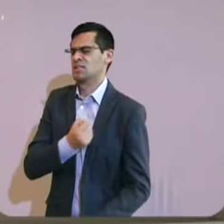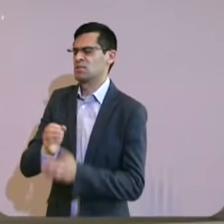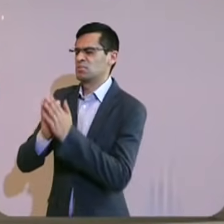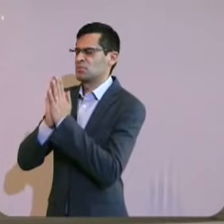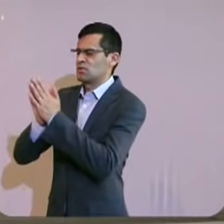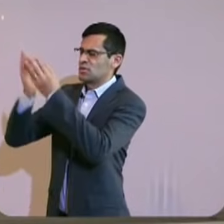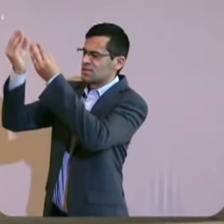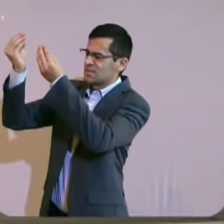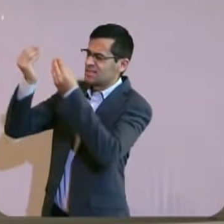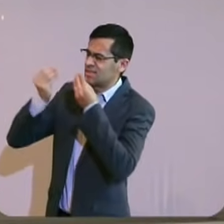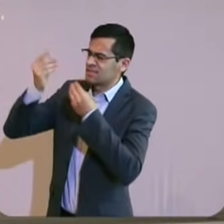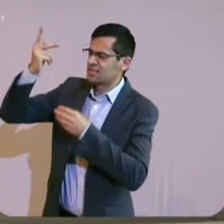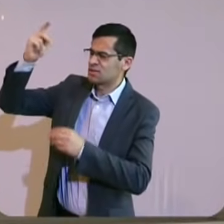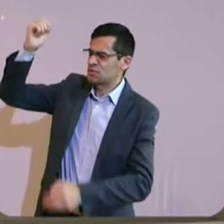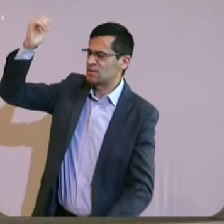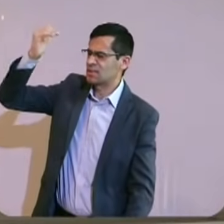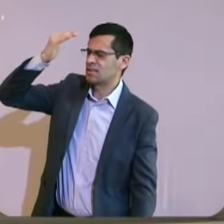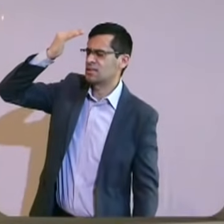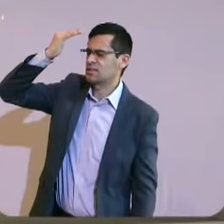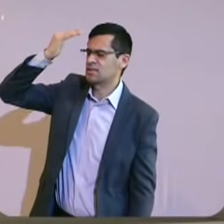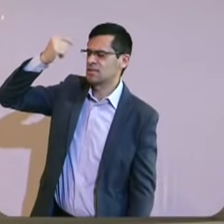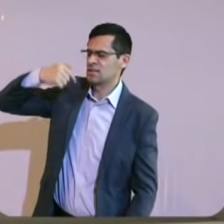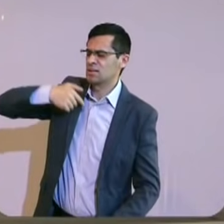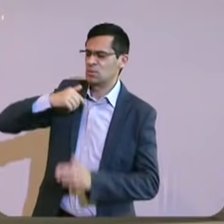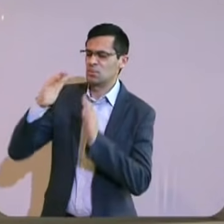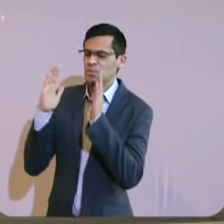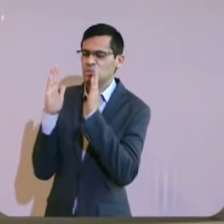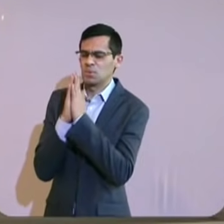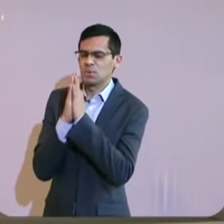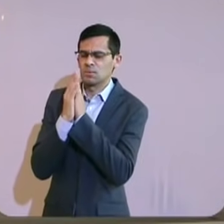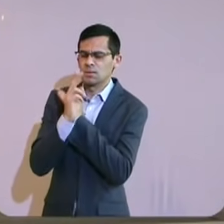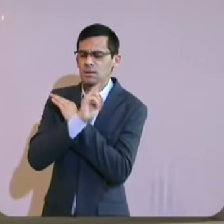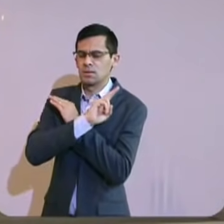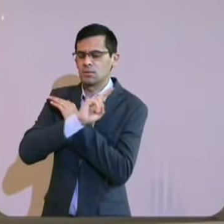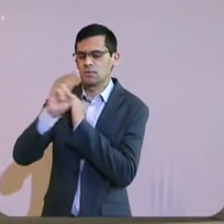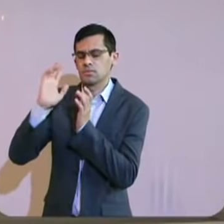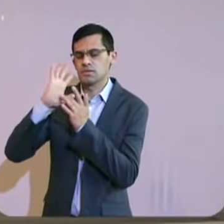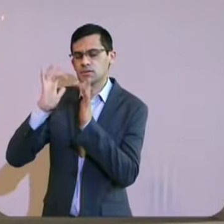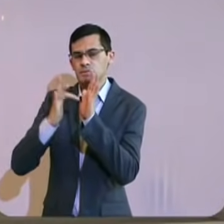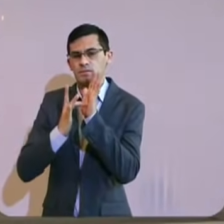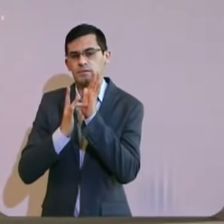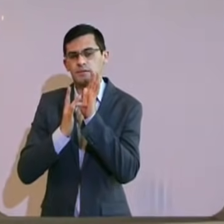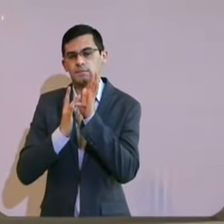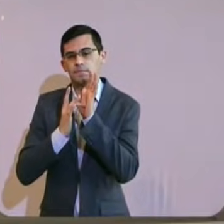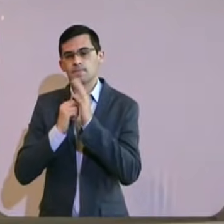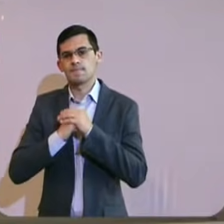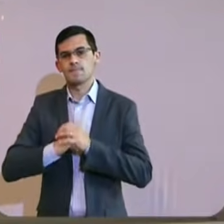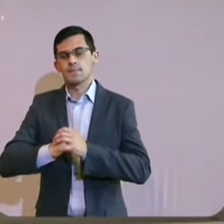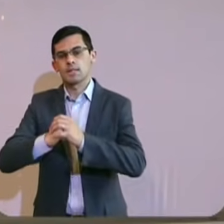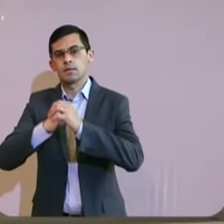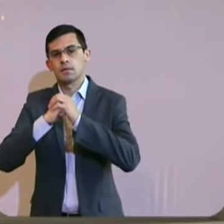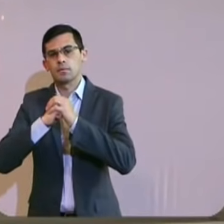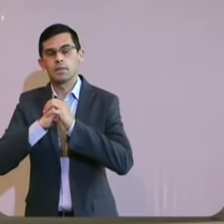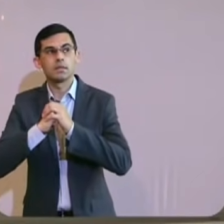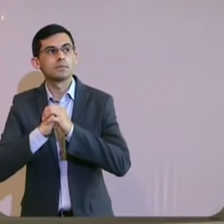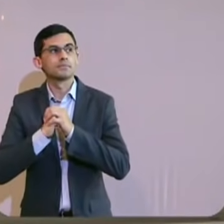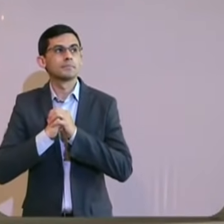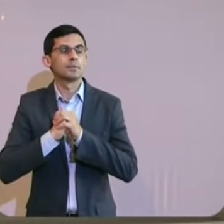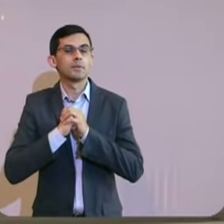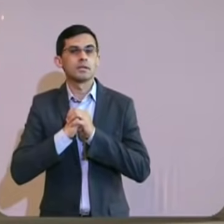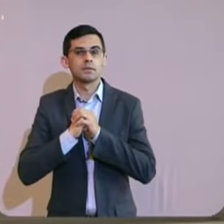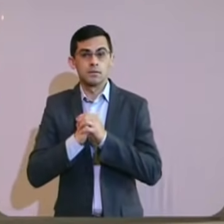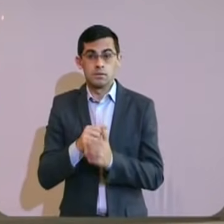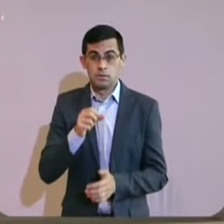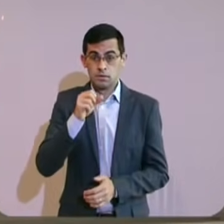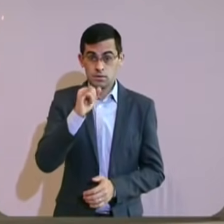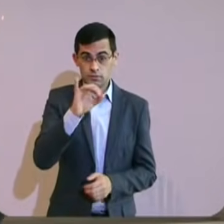Dá-me da tua graça. É aquilo que eu oro em nome de Jesus. Amém e amém.